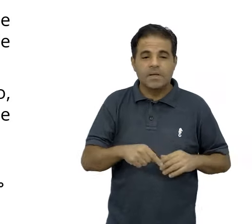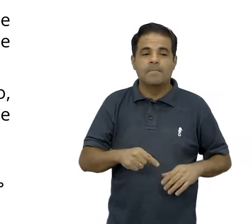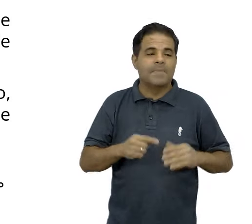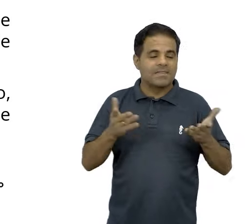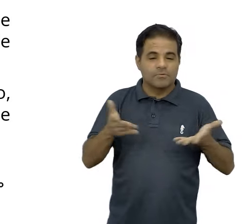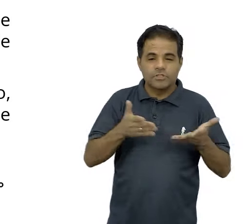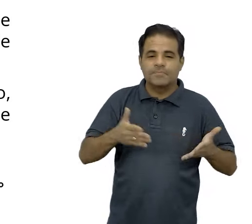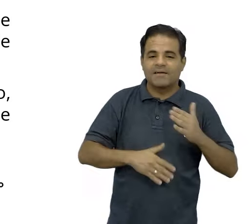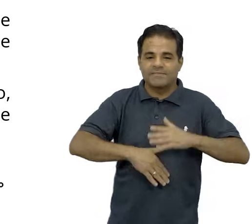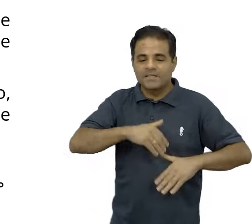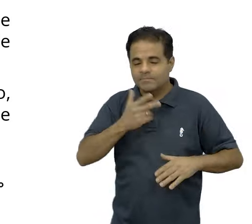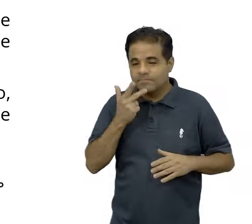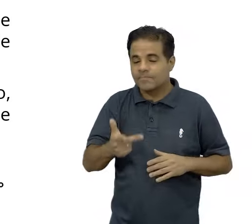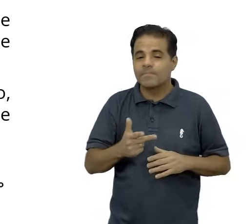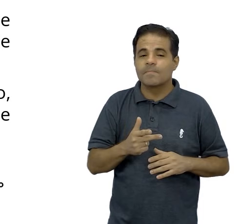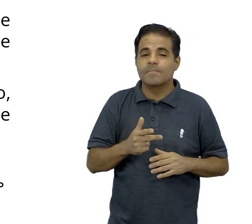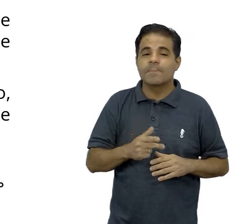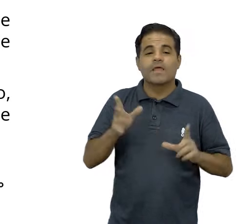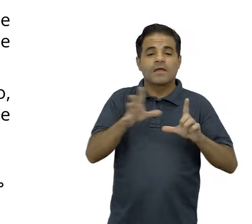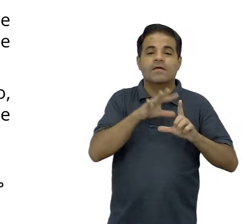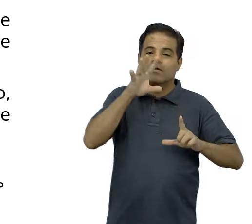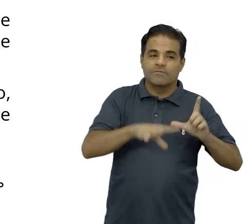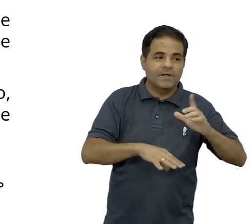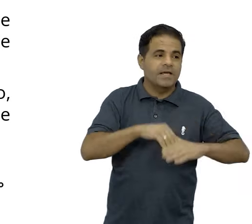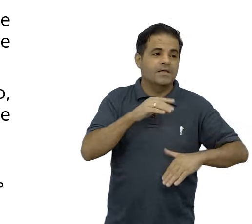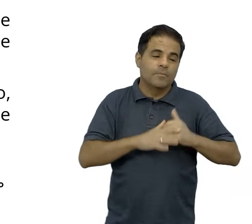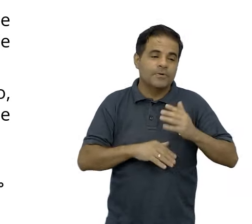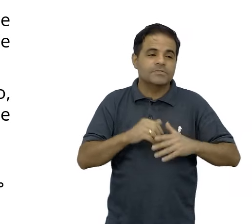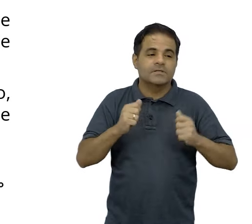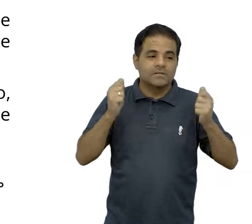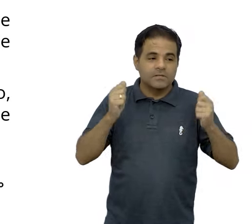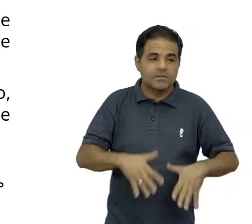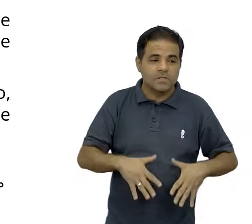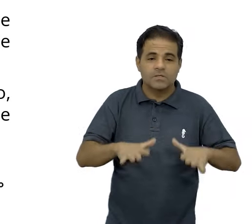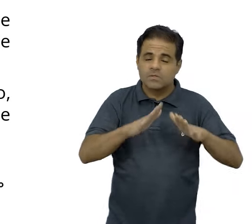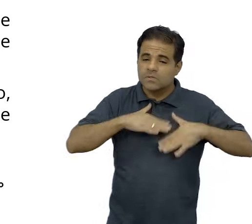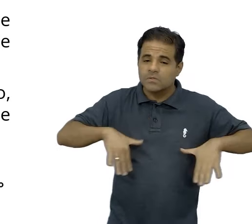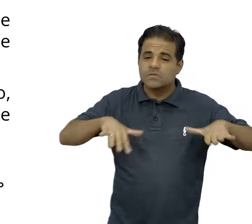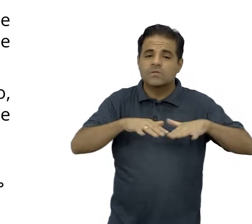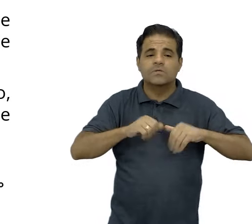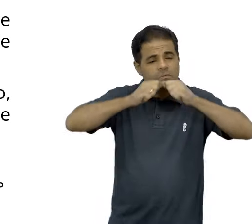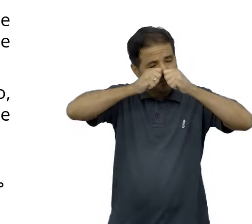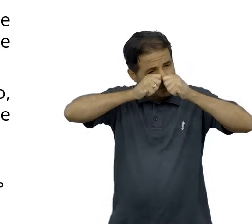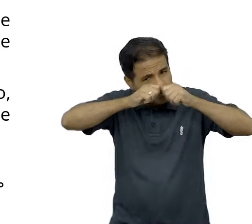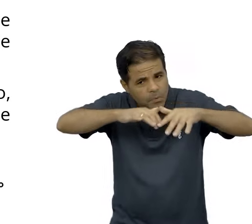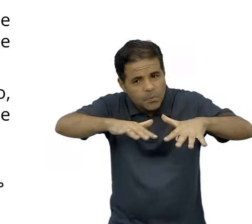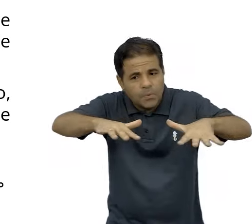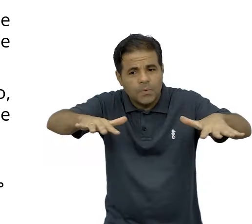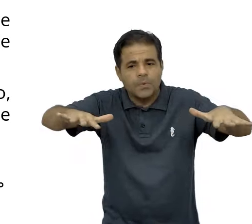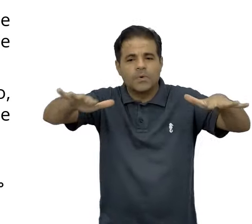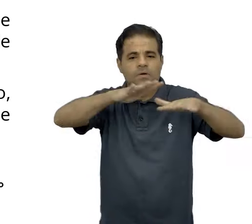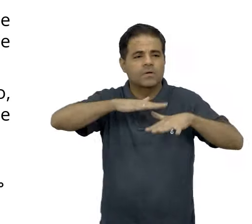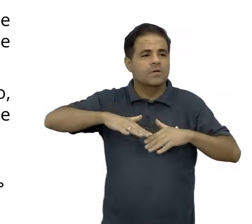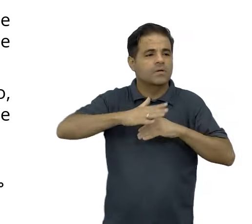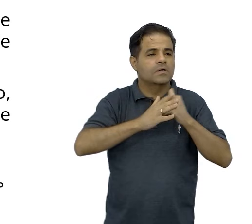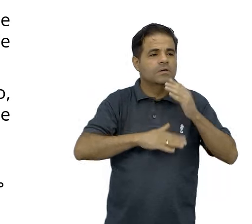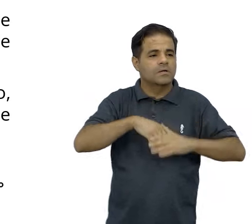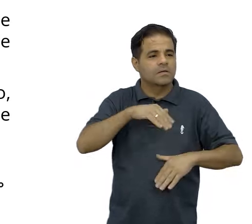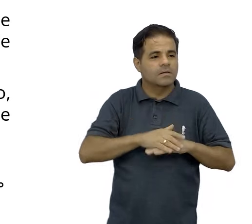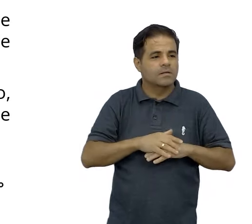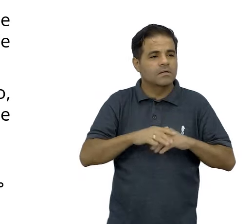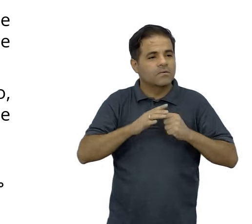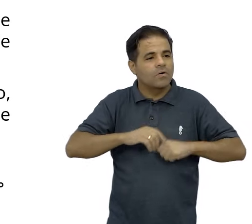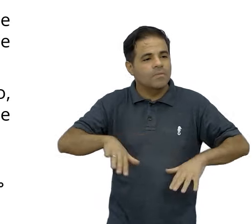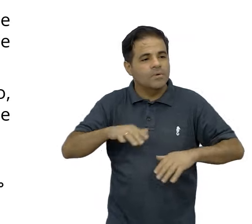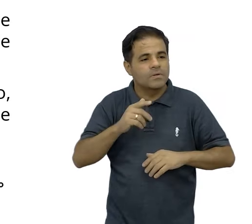ao segundo ano, né? Então, a matriz de habilidade essencial, ela norteia a produção de materiais